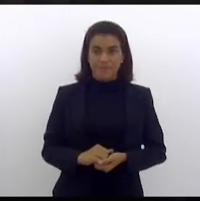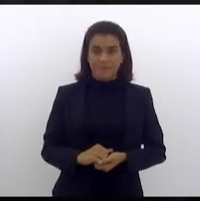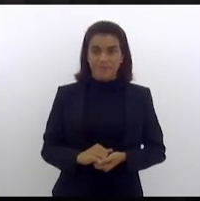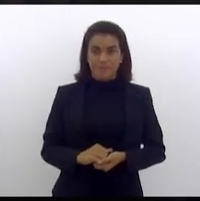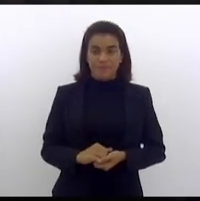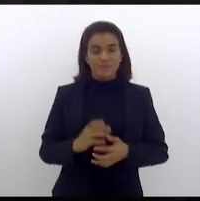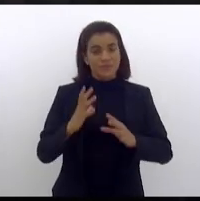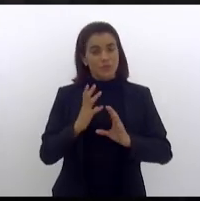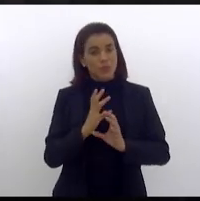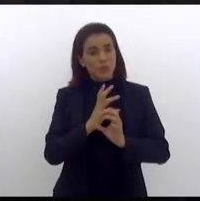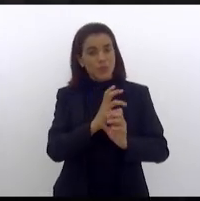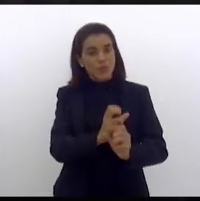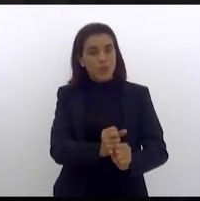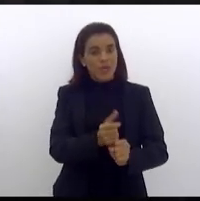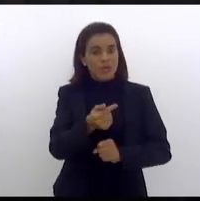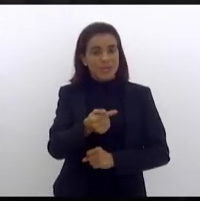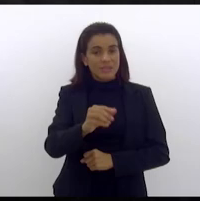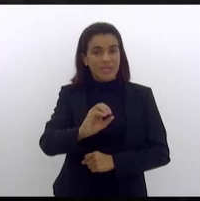70